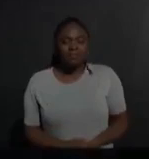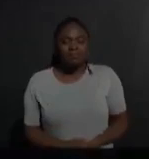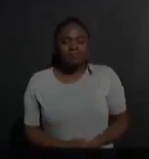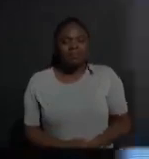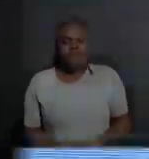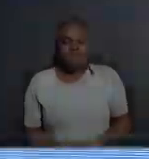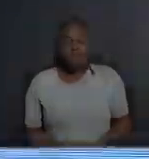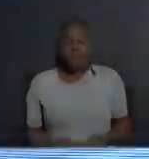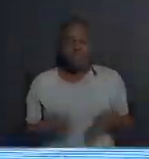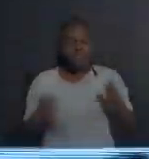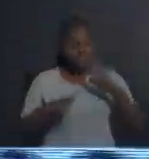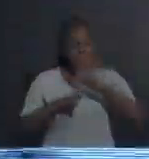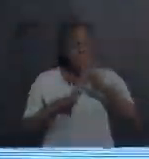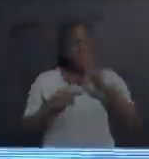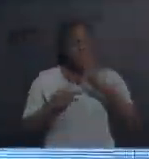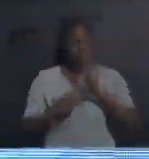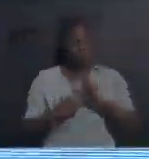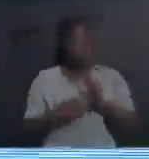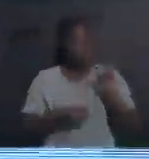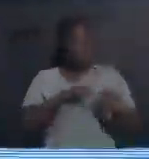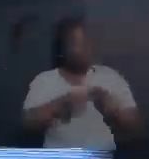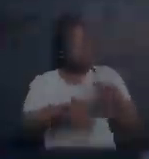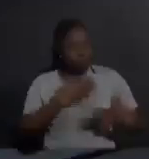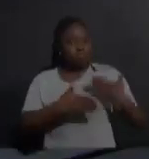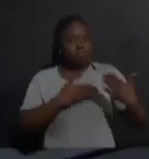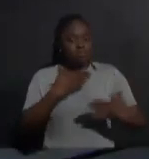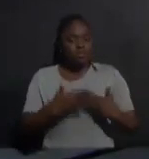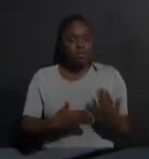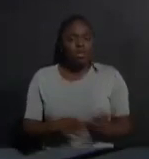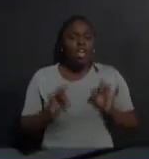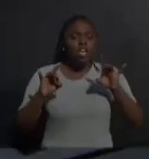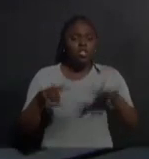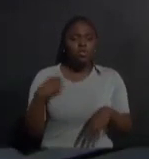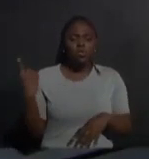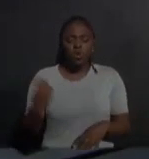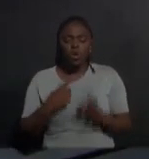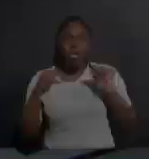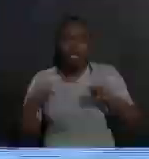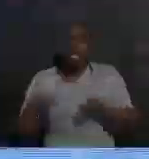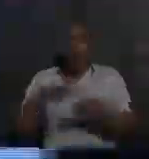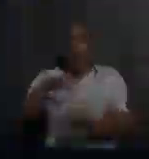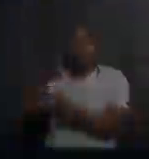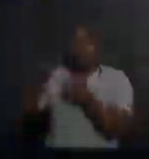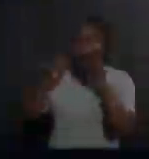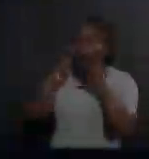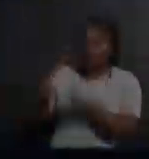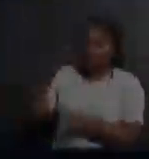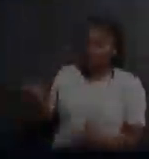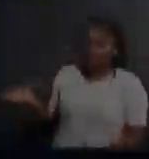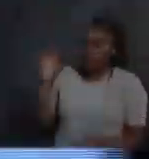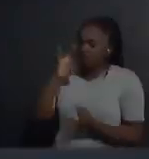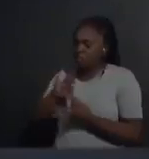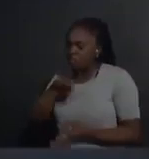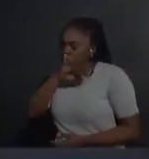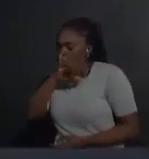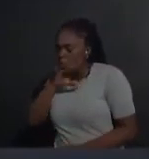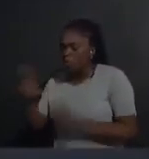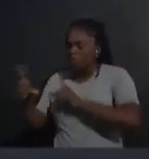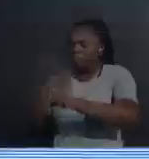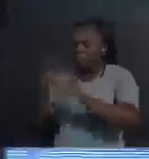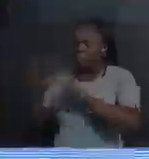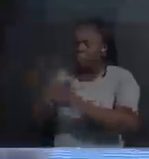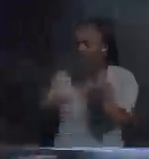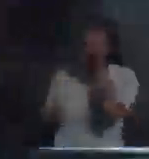Isso é avivamento. Não é nós aqui encastelados dentro da igreja, olhando para o mundo e falando, sai demônio, sai espírito ruim, ai você não,